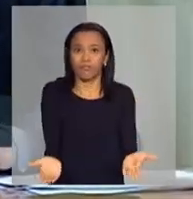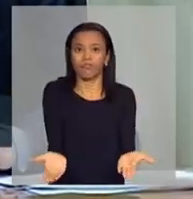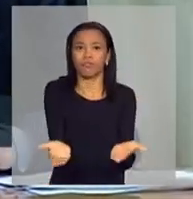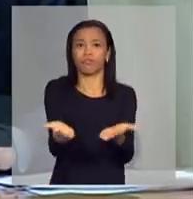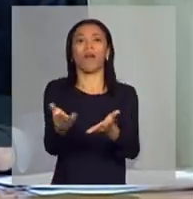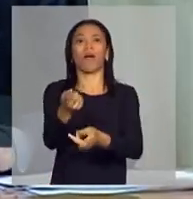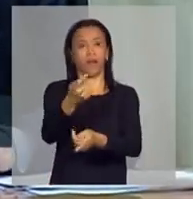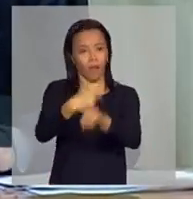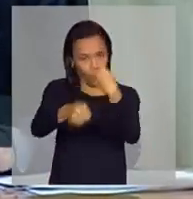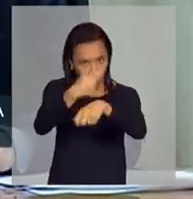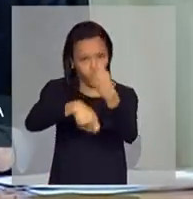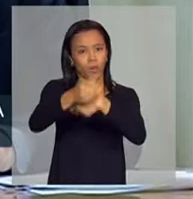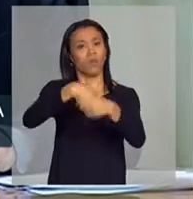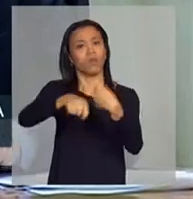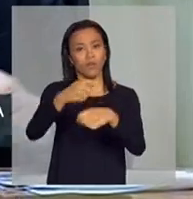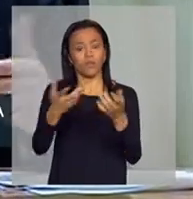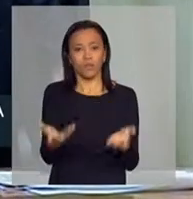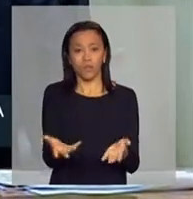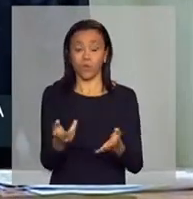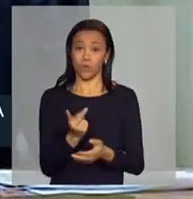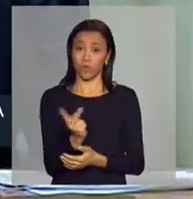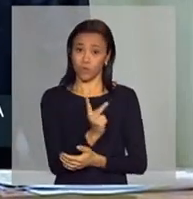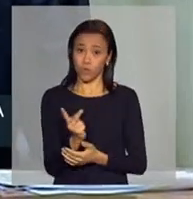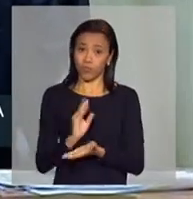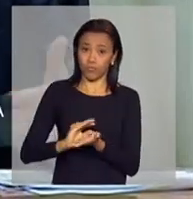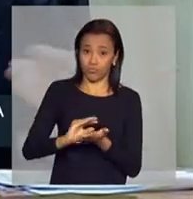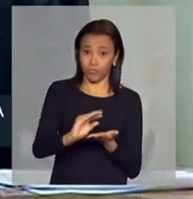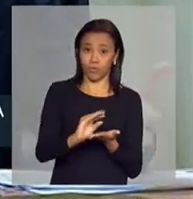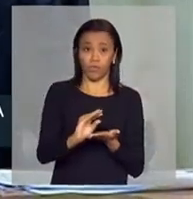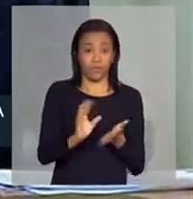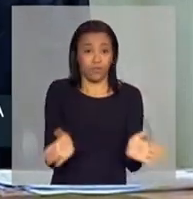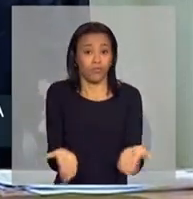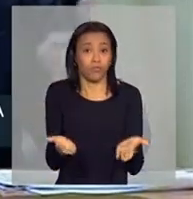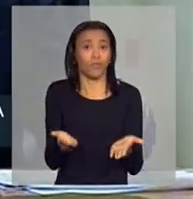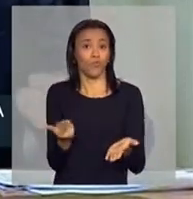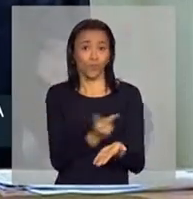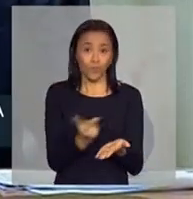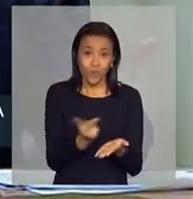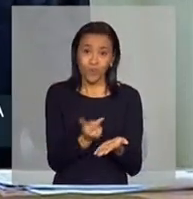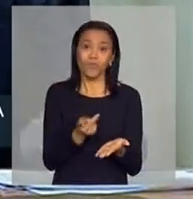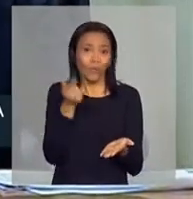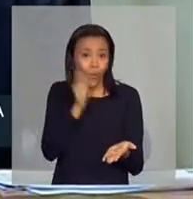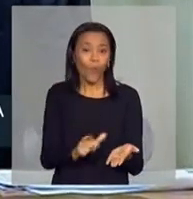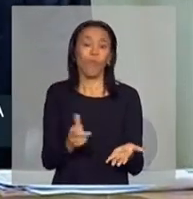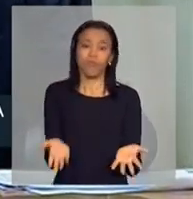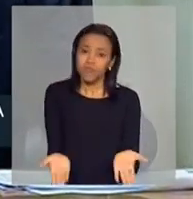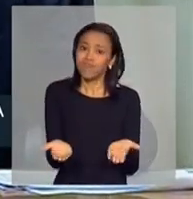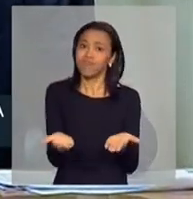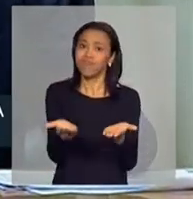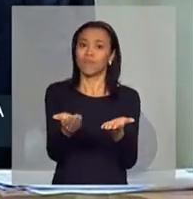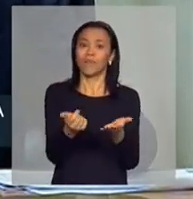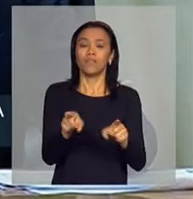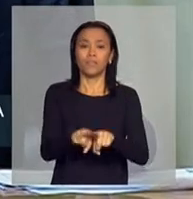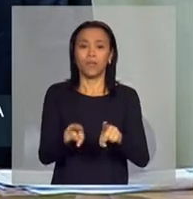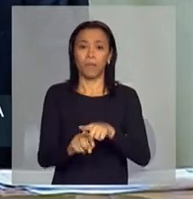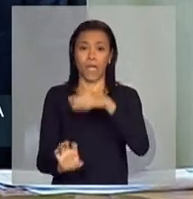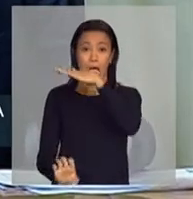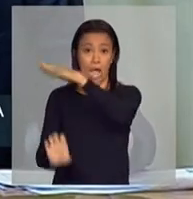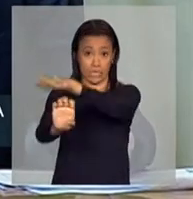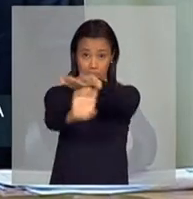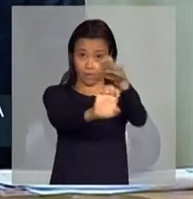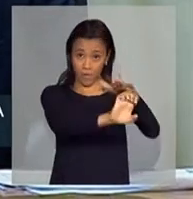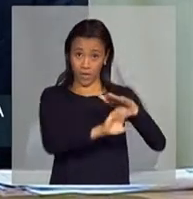e os estímulos ao investimento estão todos em cima da mesa estão todos surtindo efeito e as empresas